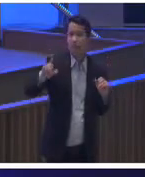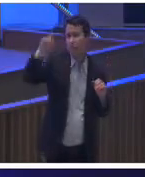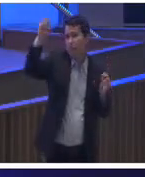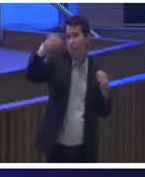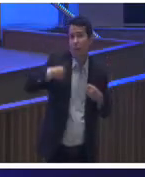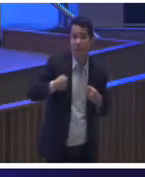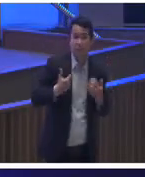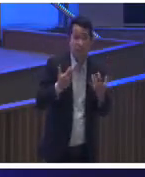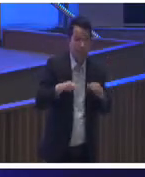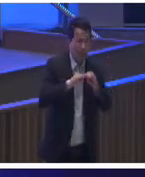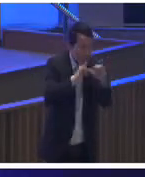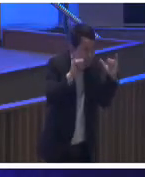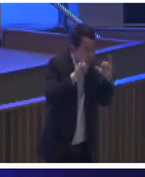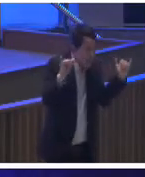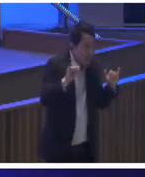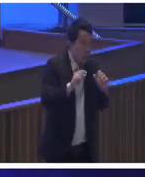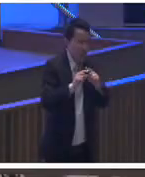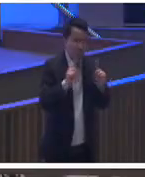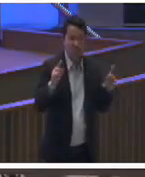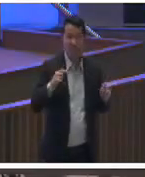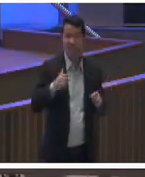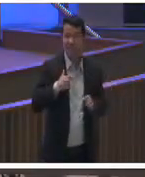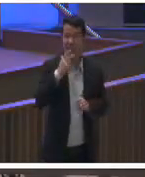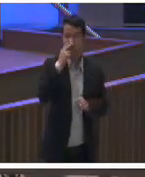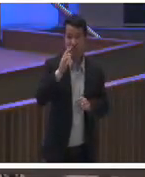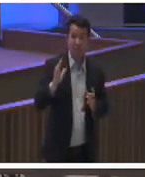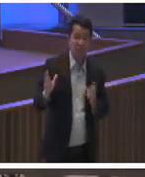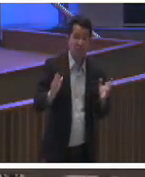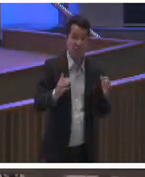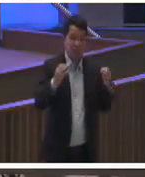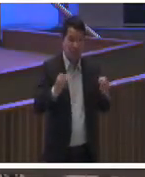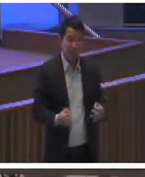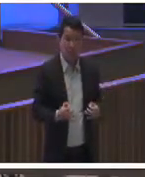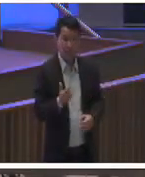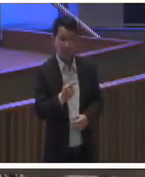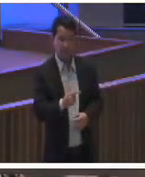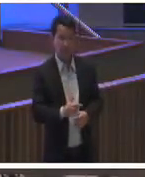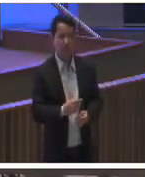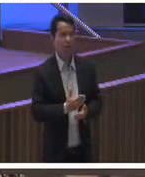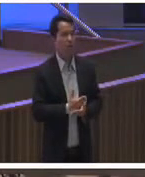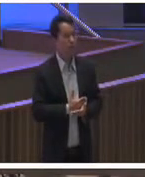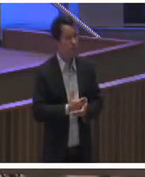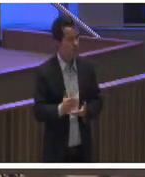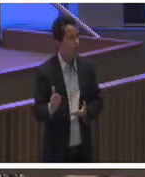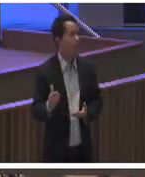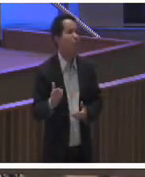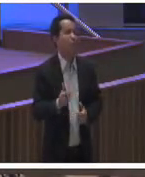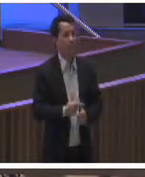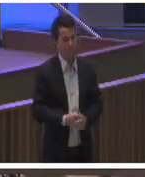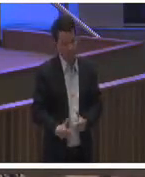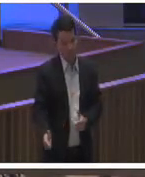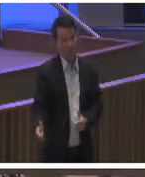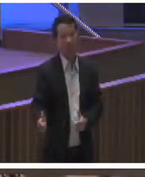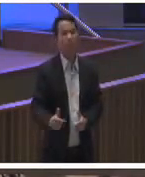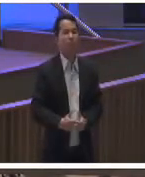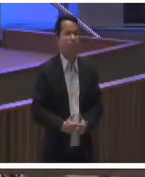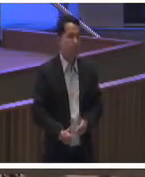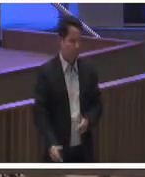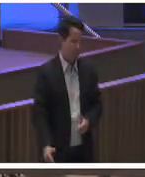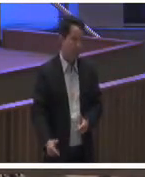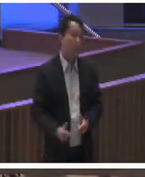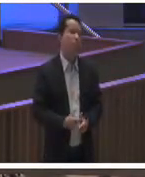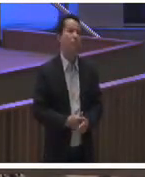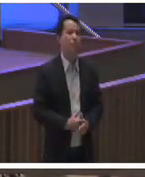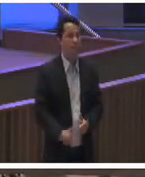de ninguém, mas eu acho que não dá certo. Daqui a pouco você vê toda a confusão acontecendo. Isso é discernimento